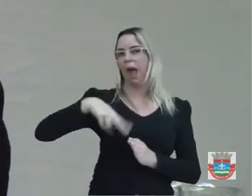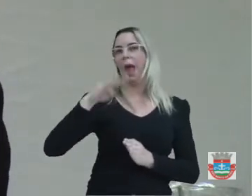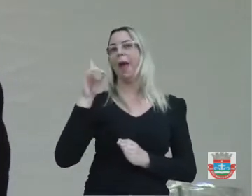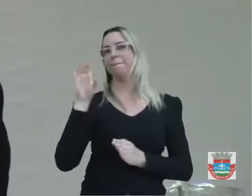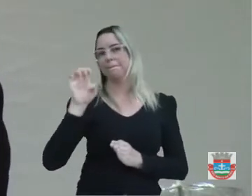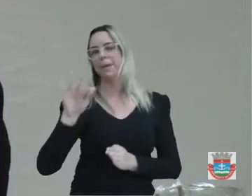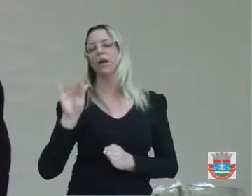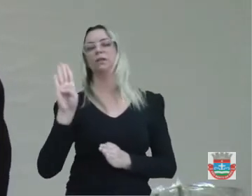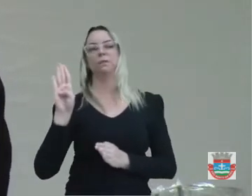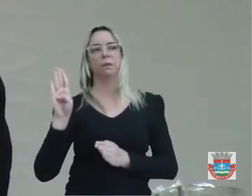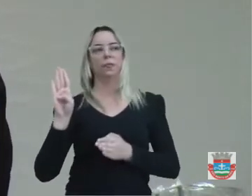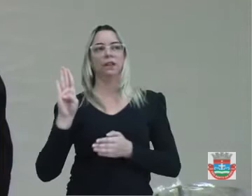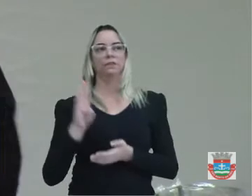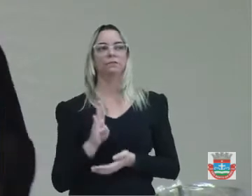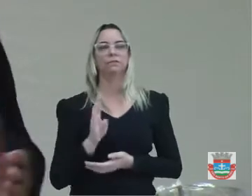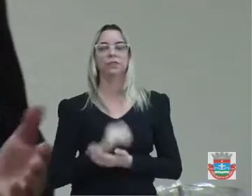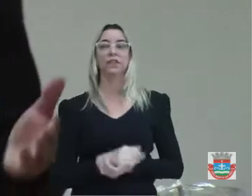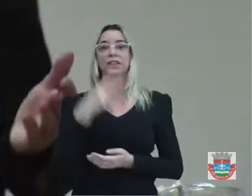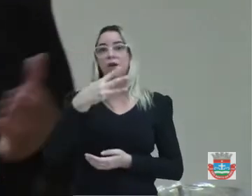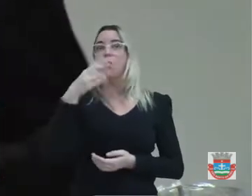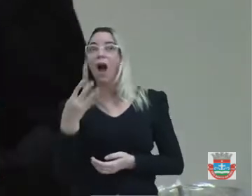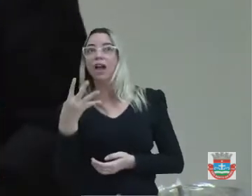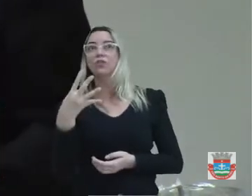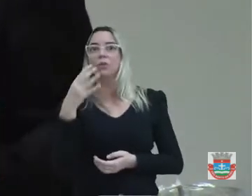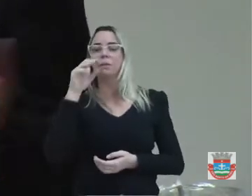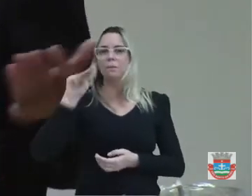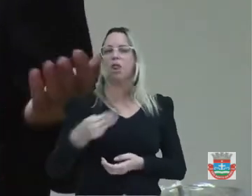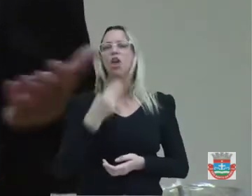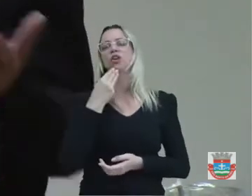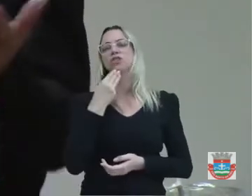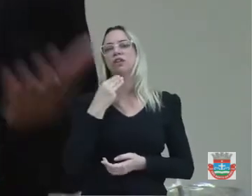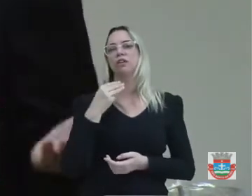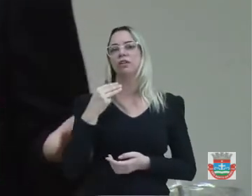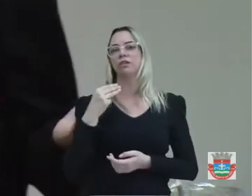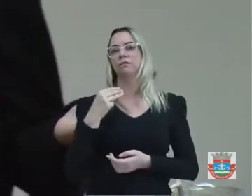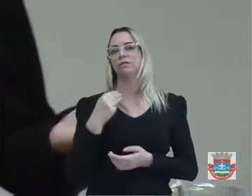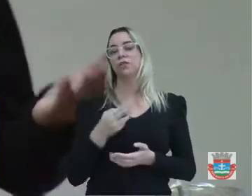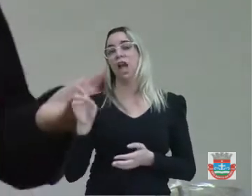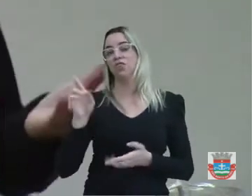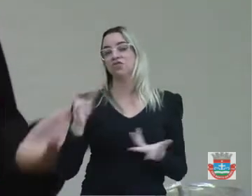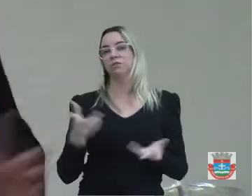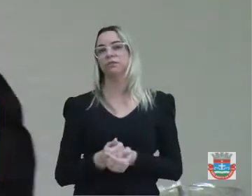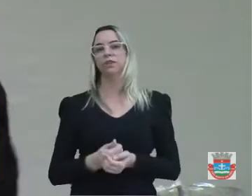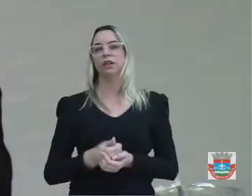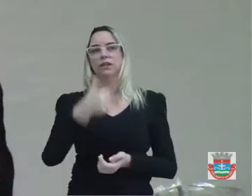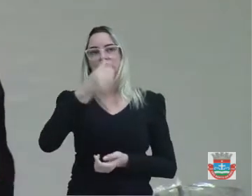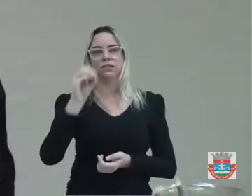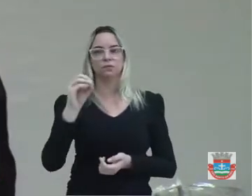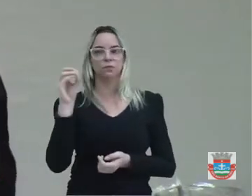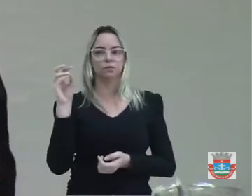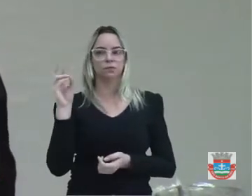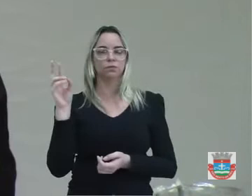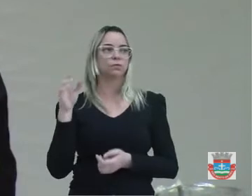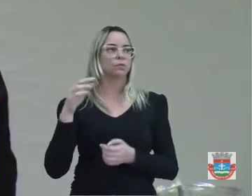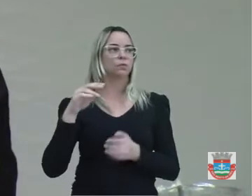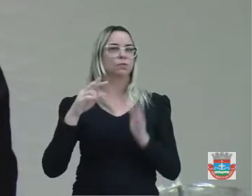milhões. Eu não estou entendendo, porque é um reajuste de menos do que 10% na carreira do professor.